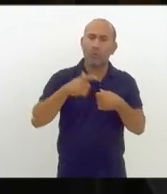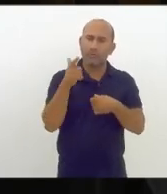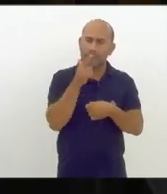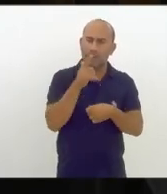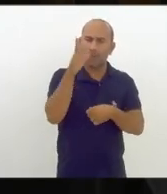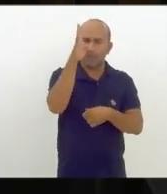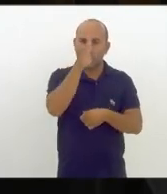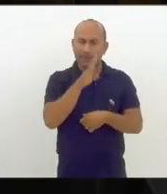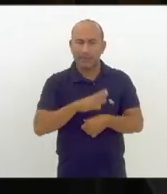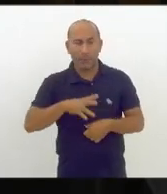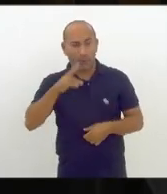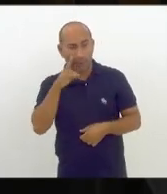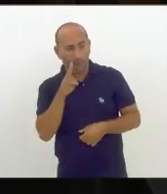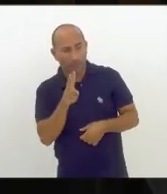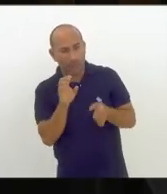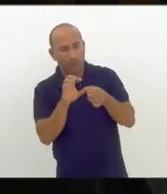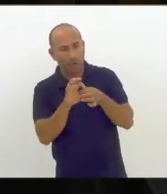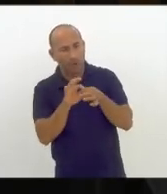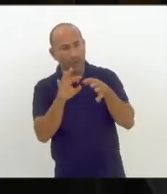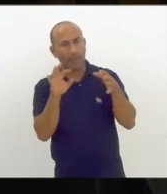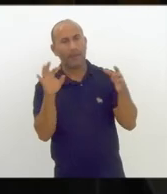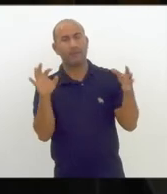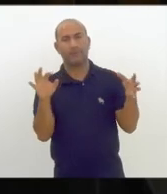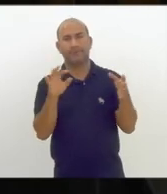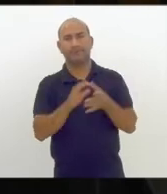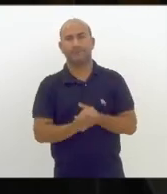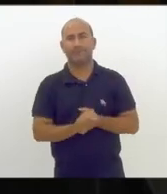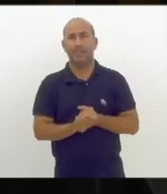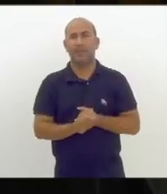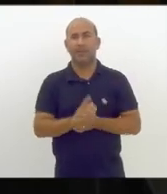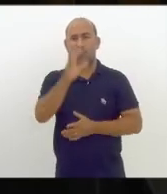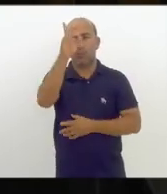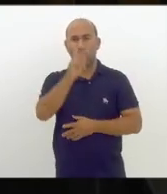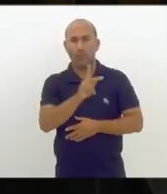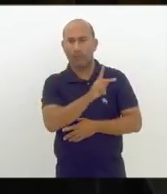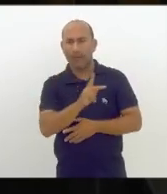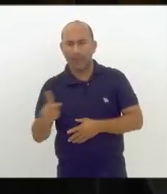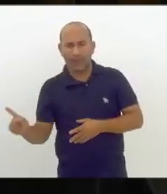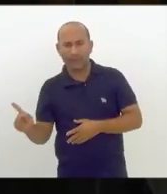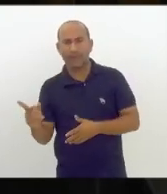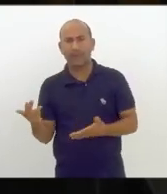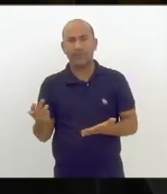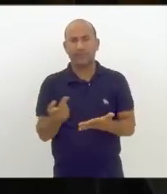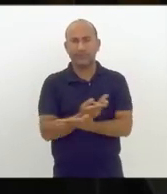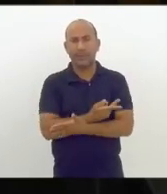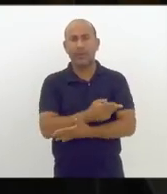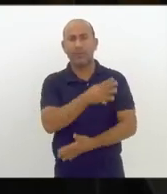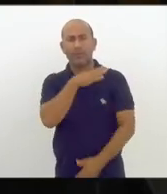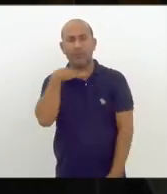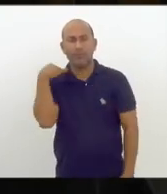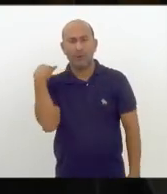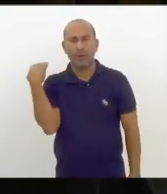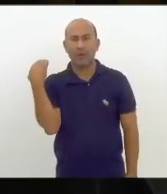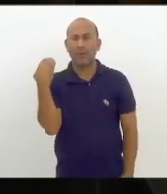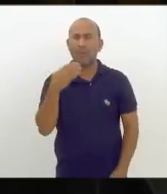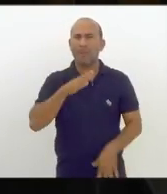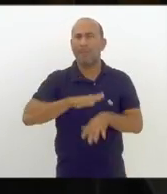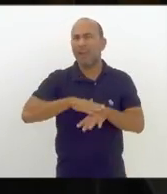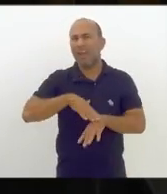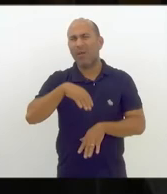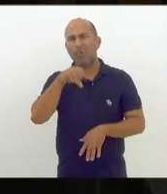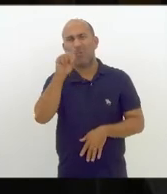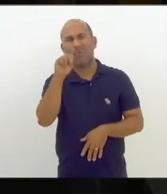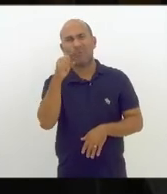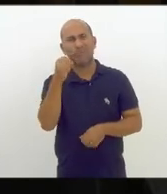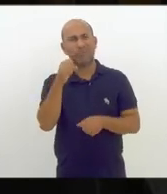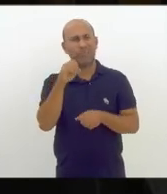viu a independência. Então, Padre Rolim foi um conjurado que faleceu com mais de 80 anos, eu não sei dos